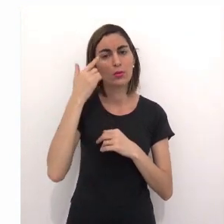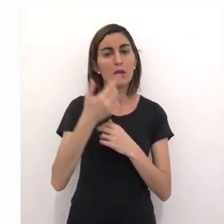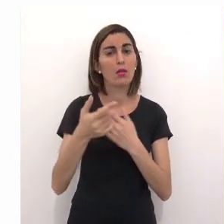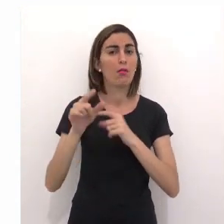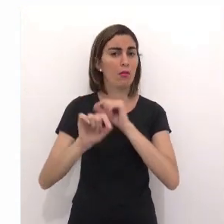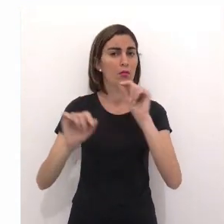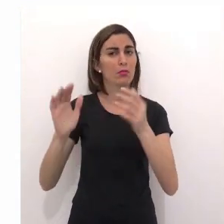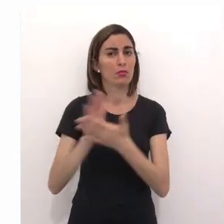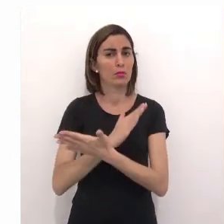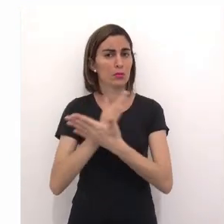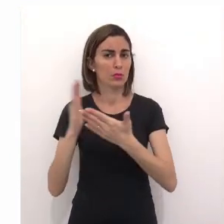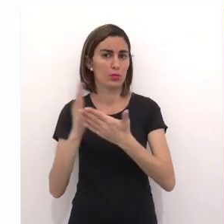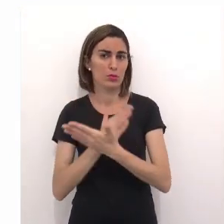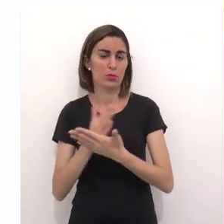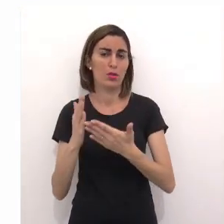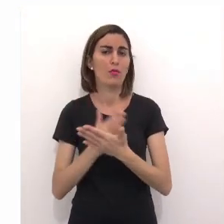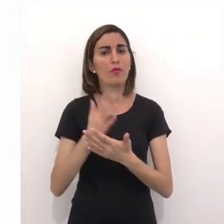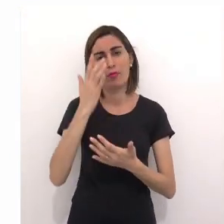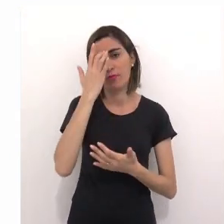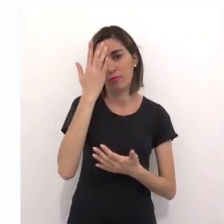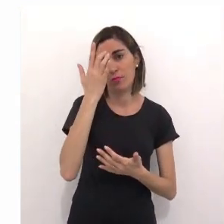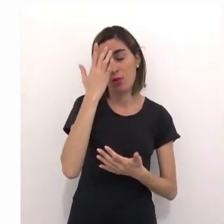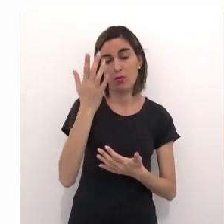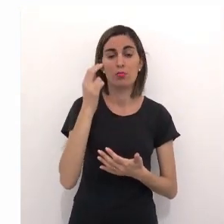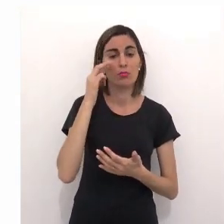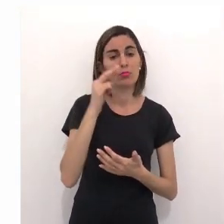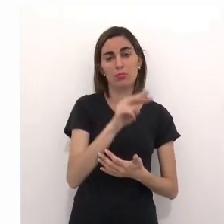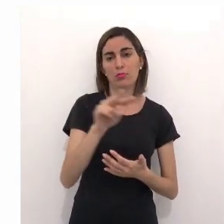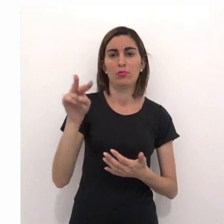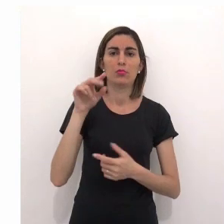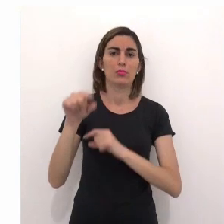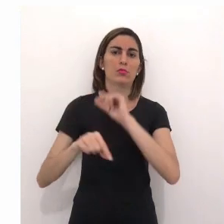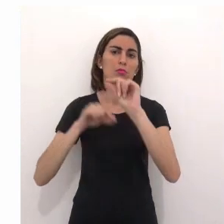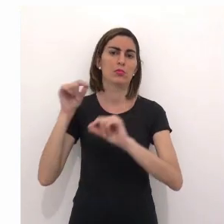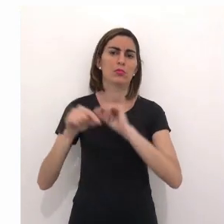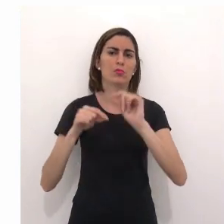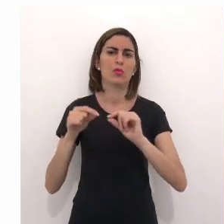que tal feito seria fácil, visto que,